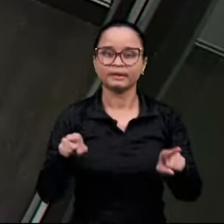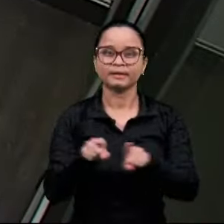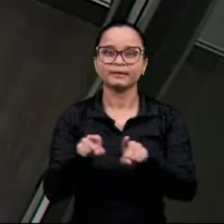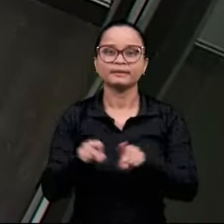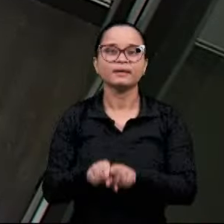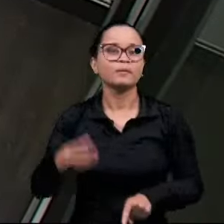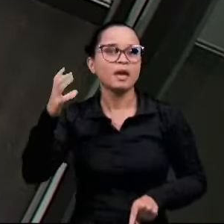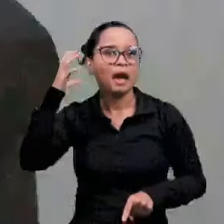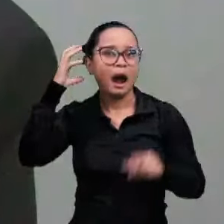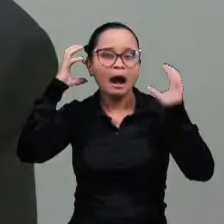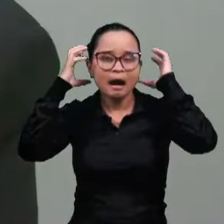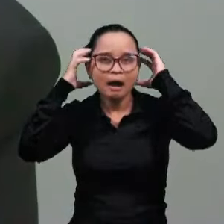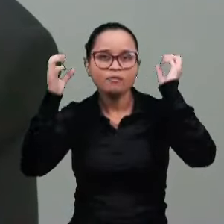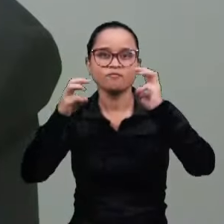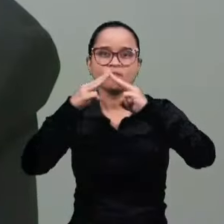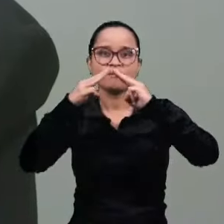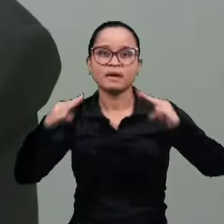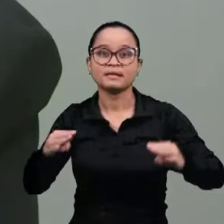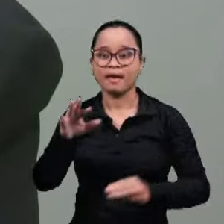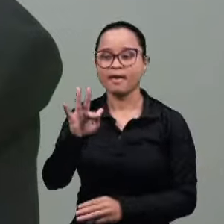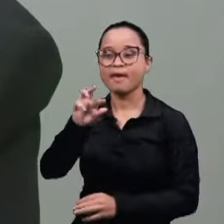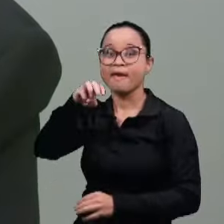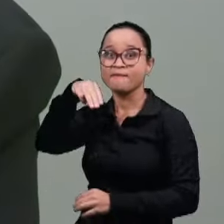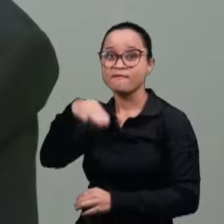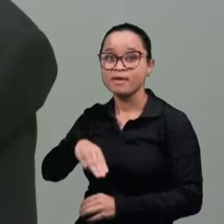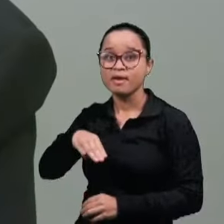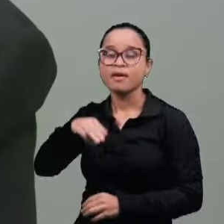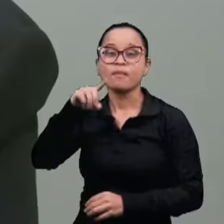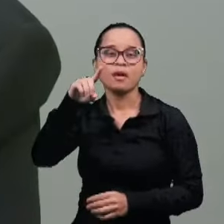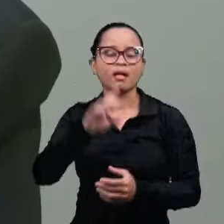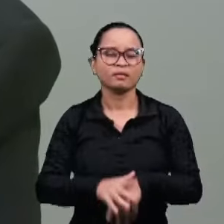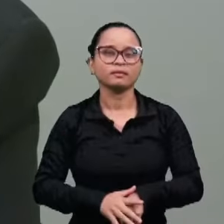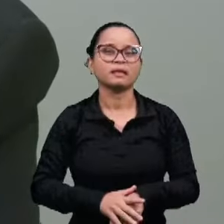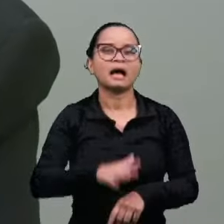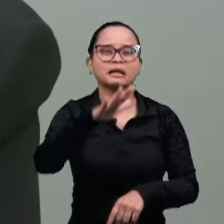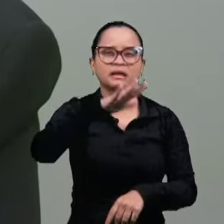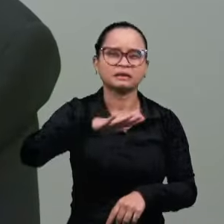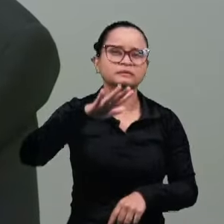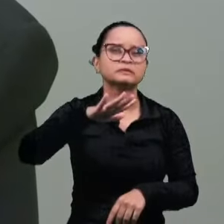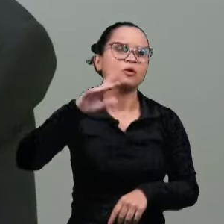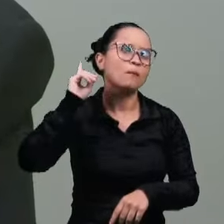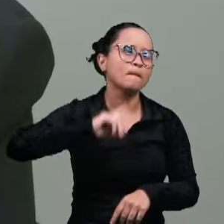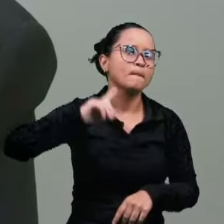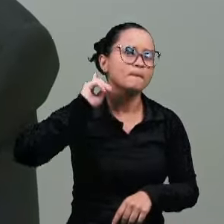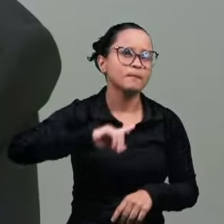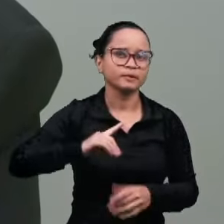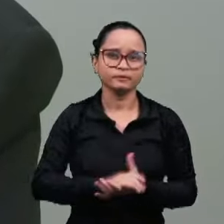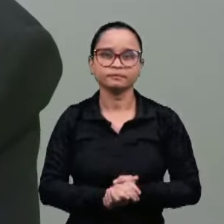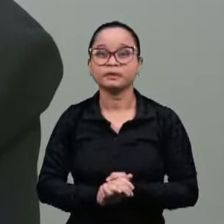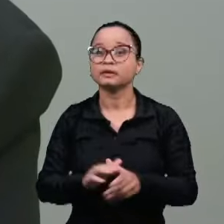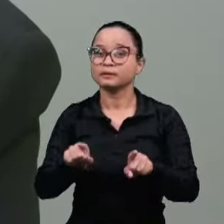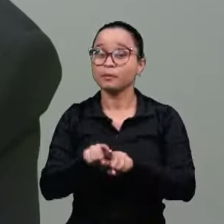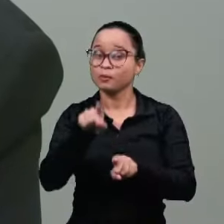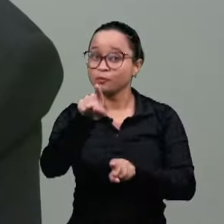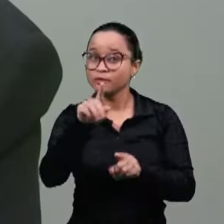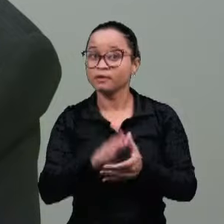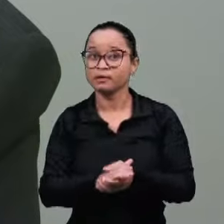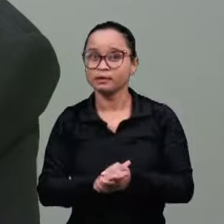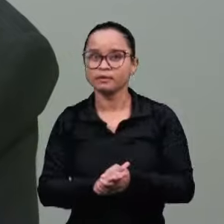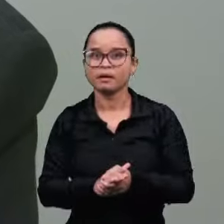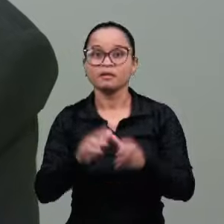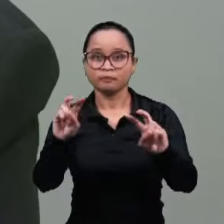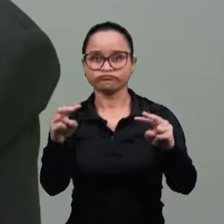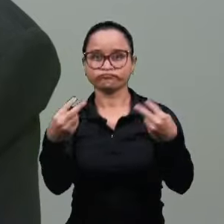em Dionísio, em Minas Gerais, no Vale do Aço, na zona da Mata Mineira. Falando para você que está nos acompanhando através da TV